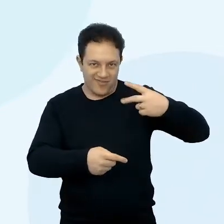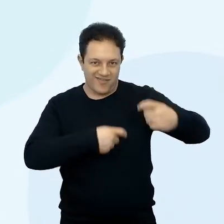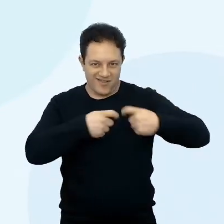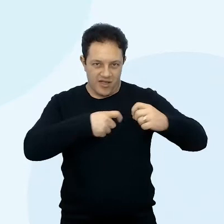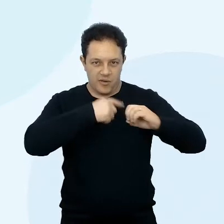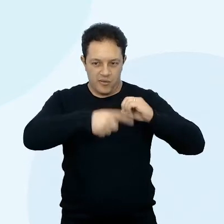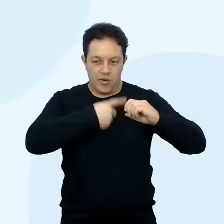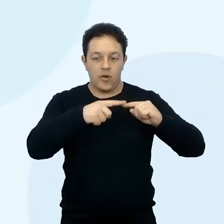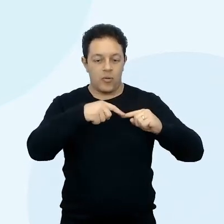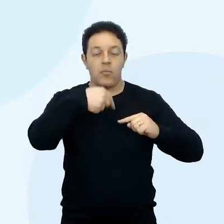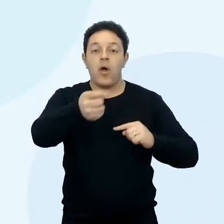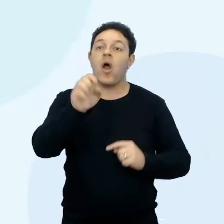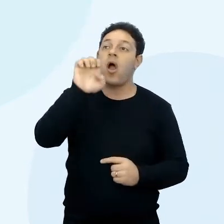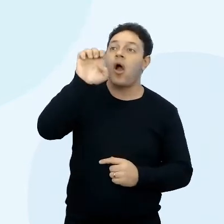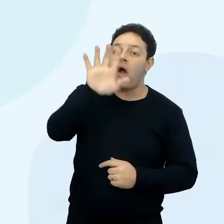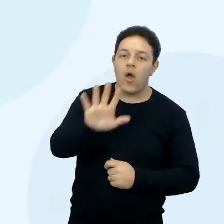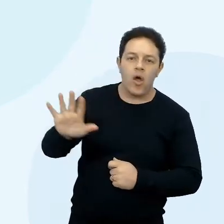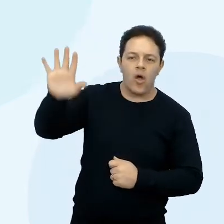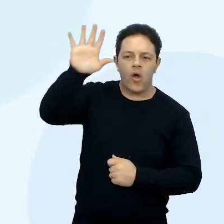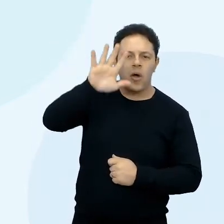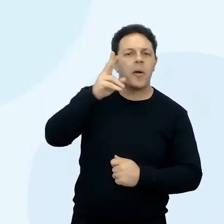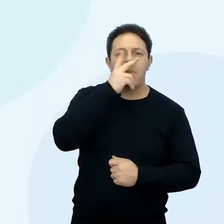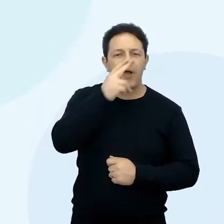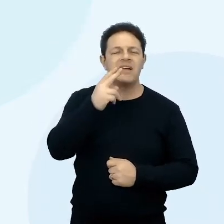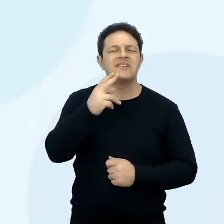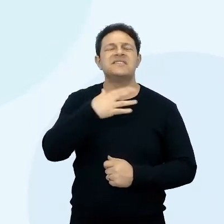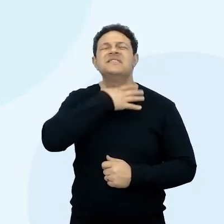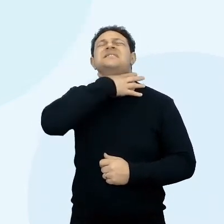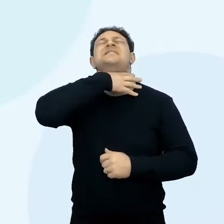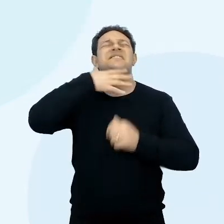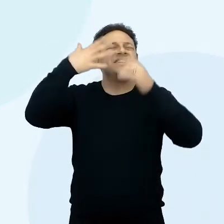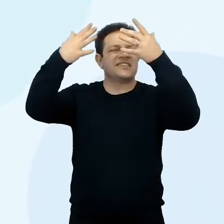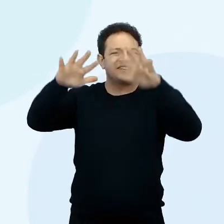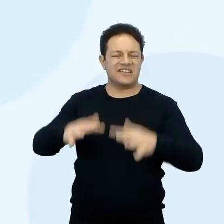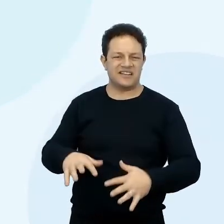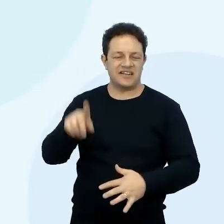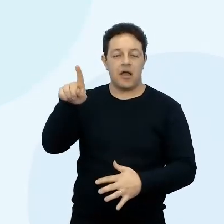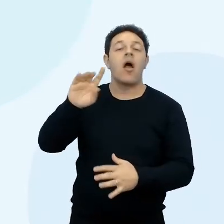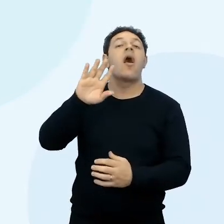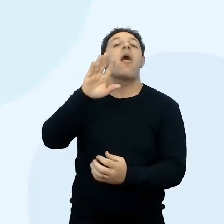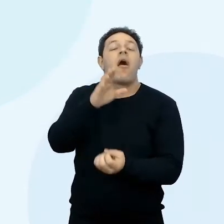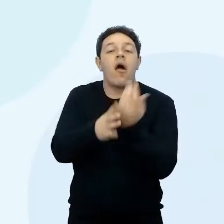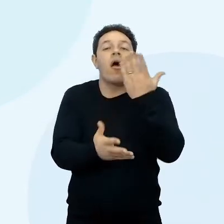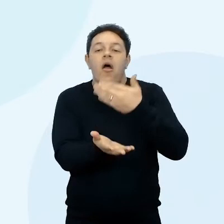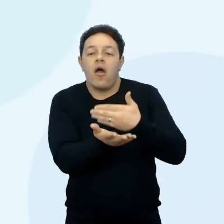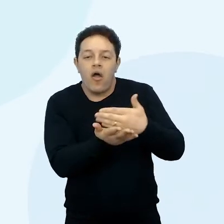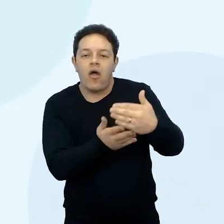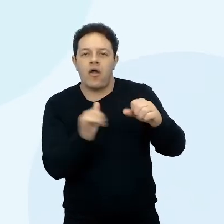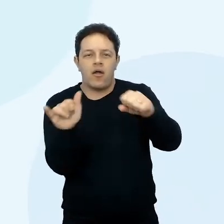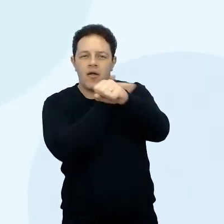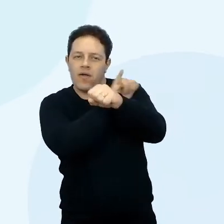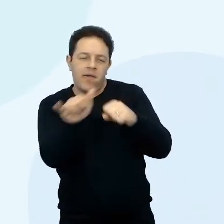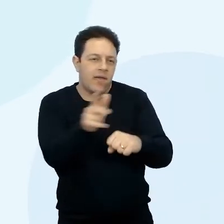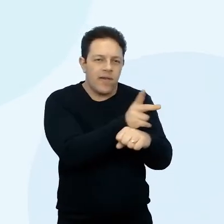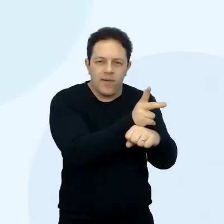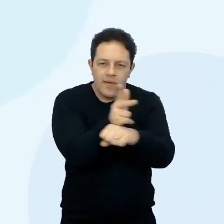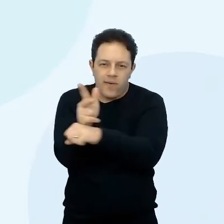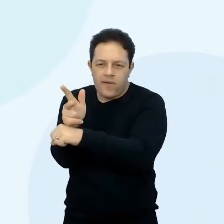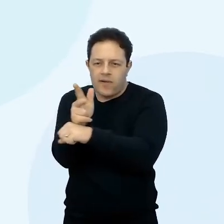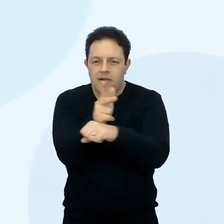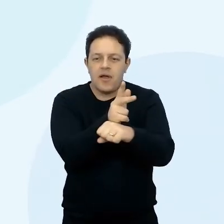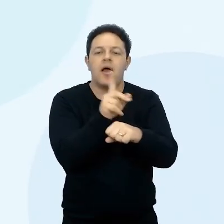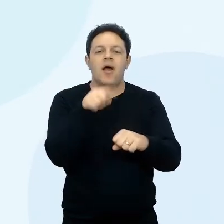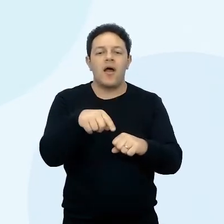a Europa se encontra extremamente em crise. E aí surge o movimento estético cinematográfico, que é